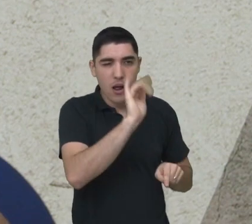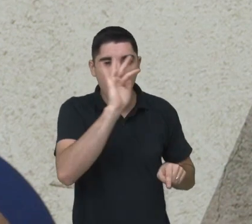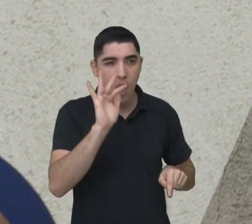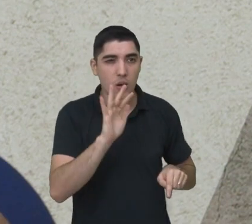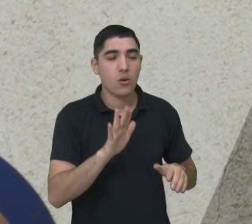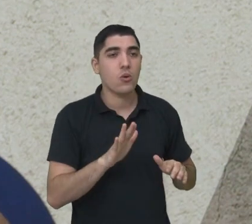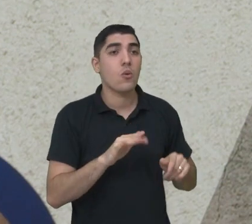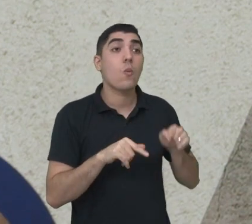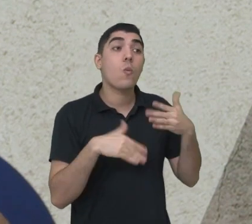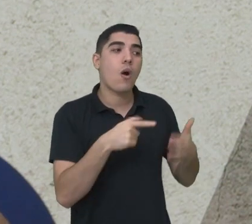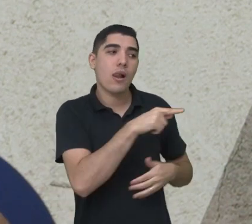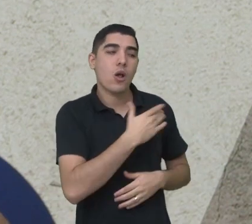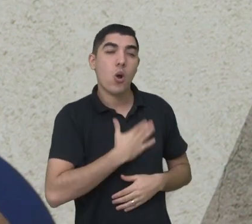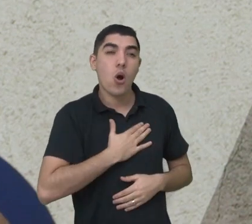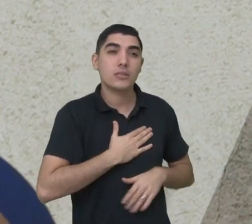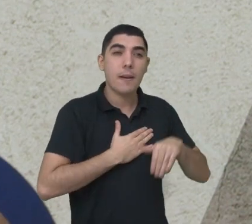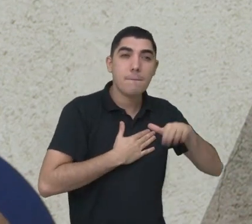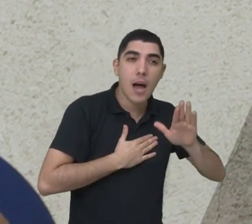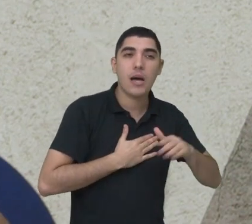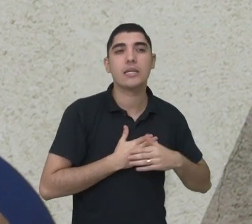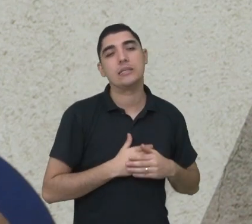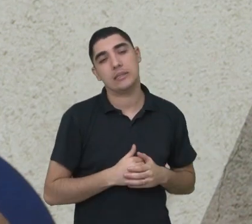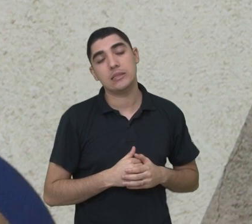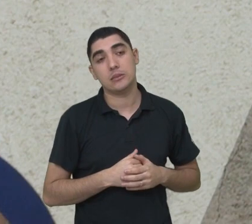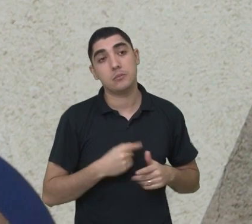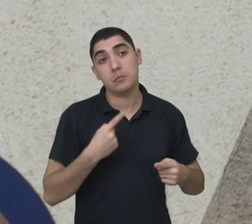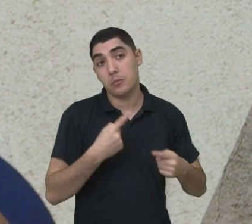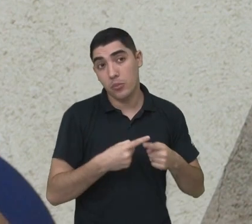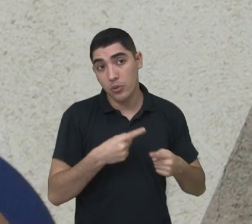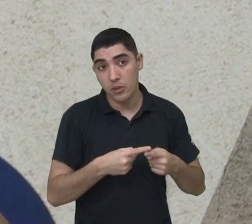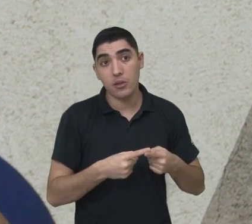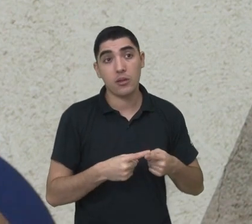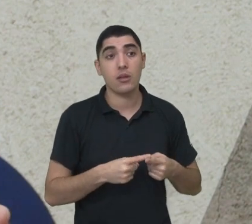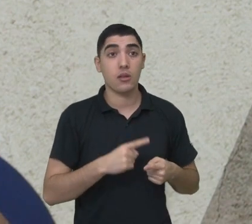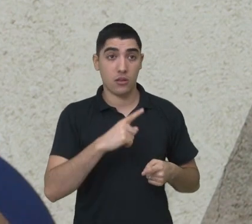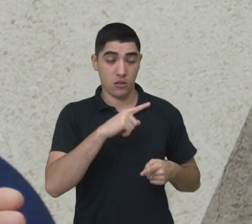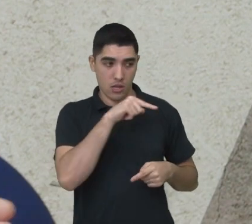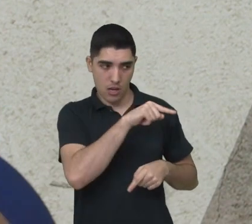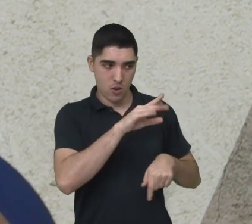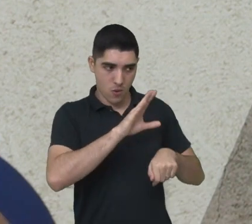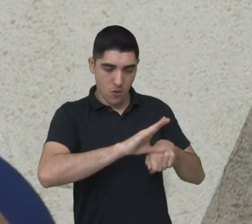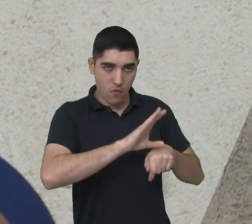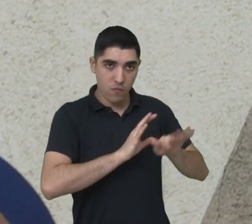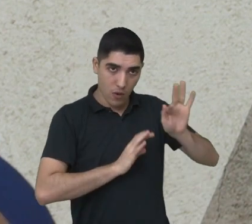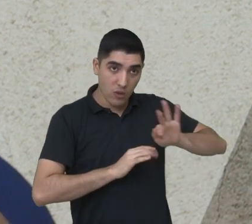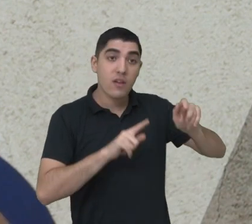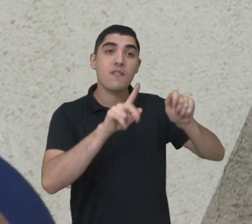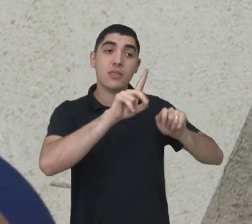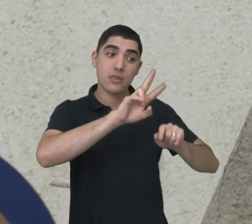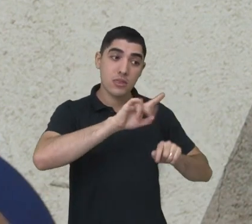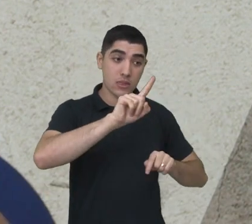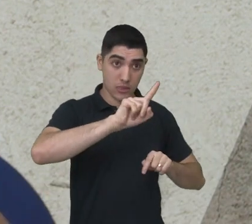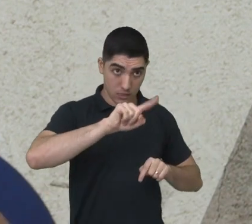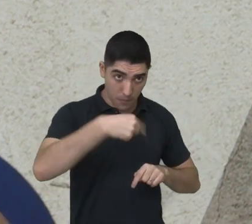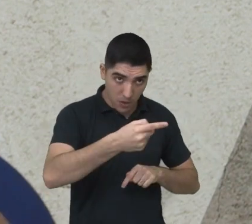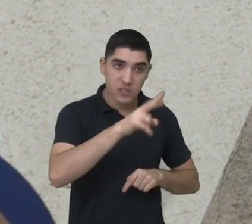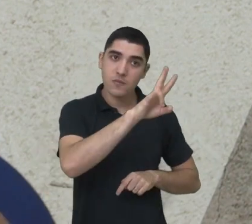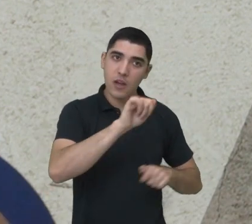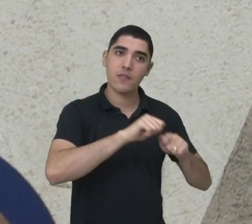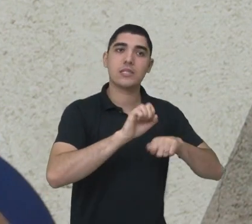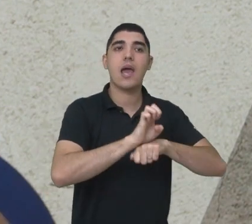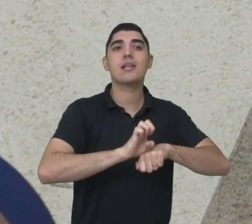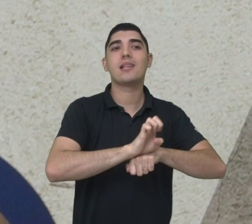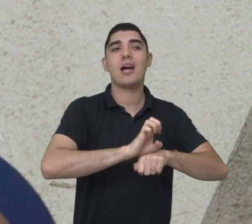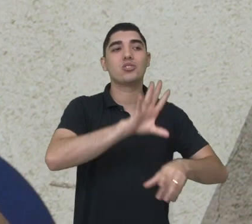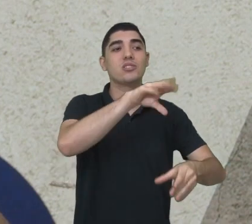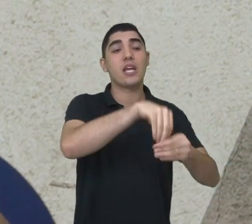que ele tem mais assim, aptidão, do que ele vai gostar mais ali, até porque tem um momento no curso lá que ele vai fazer um estágio dentro da indústria, né? Então, assim, também